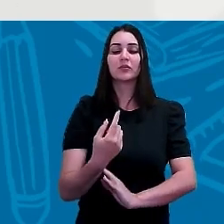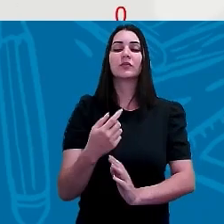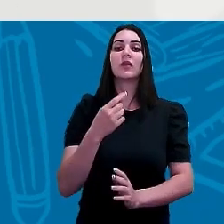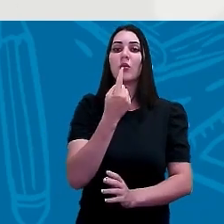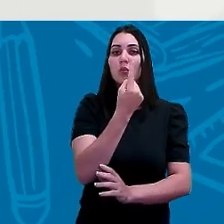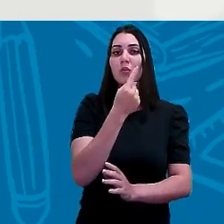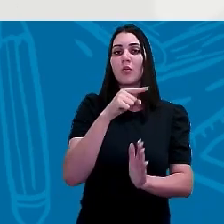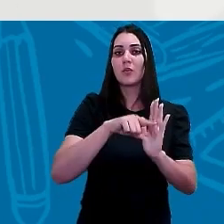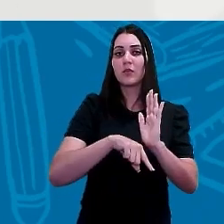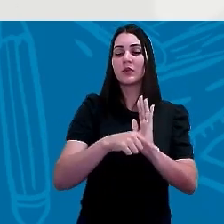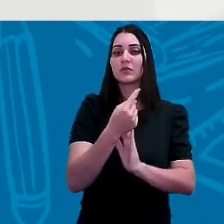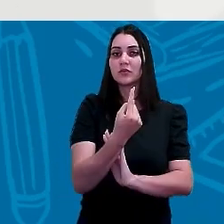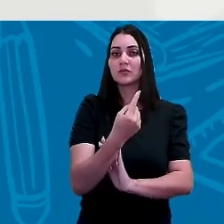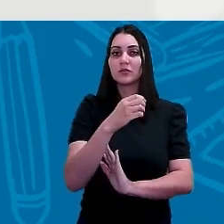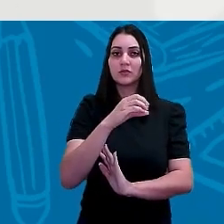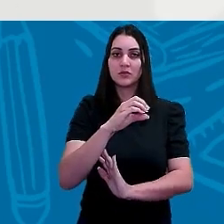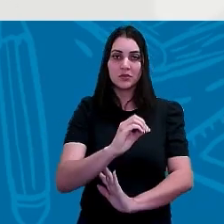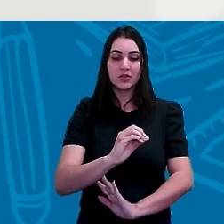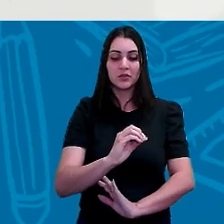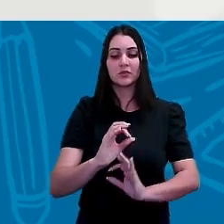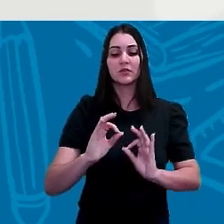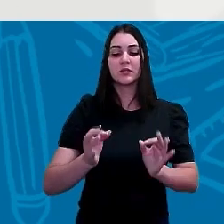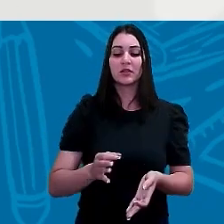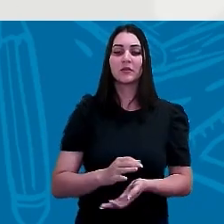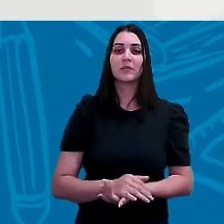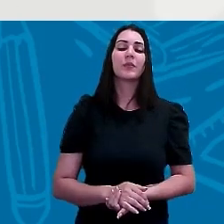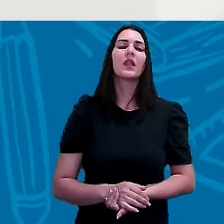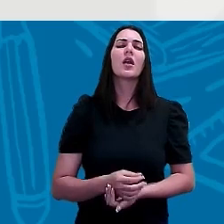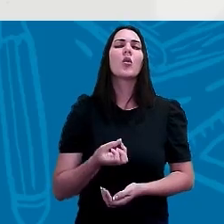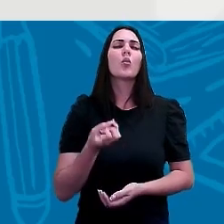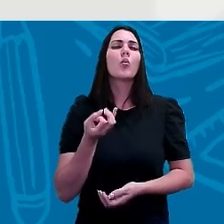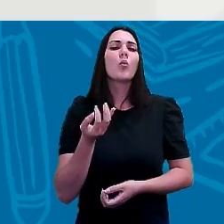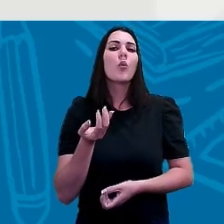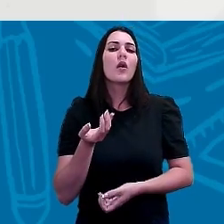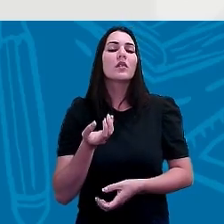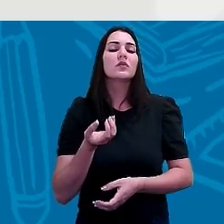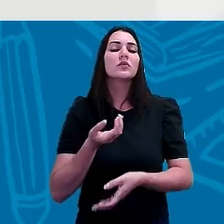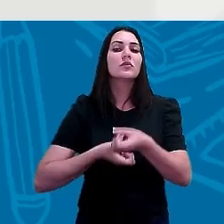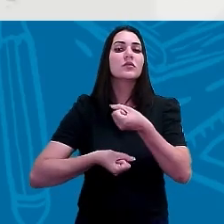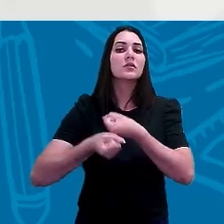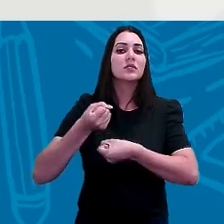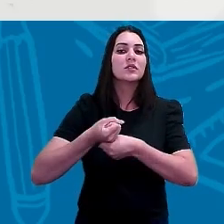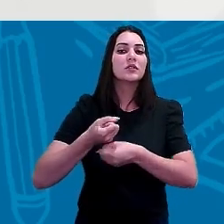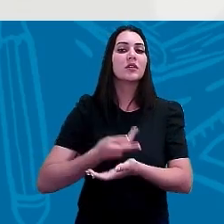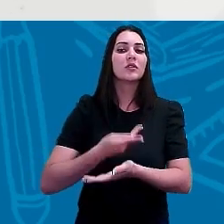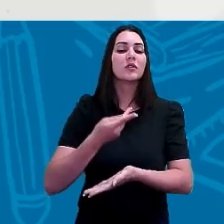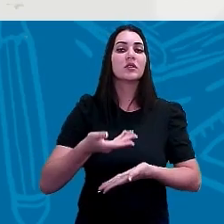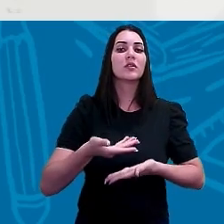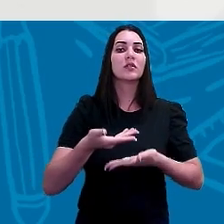1, 0. Tá certo? Então, há quanto tempo aconteceu essa visita? Há